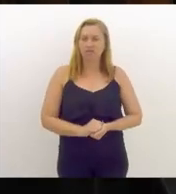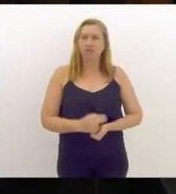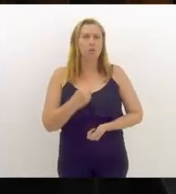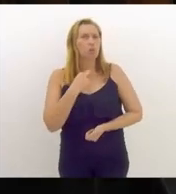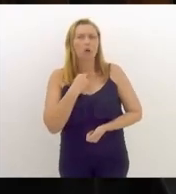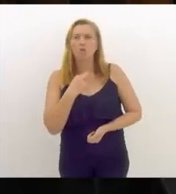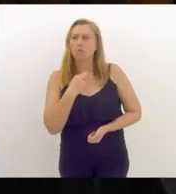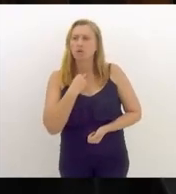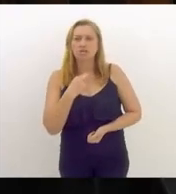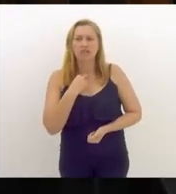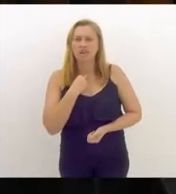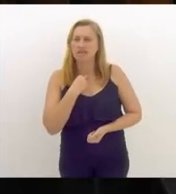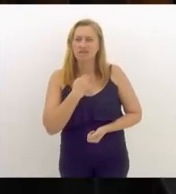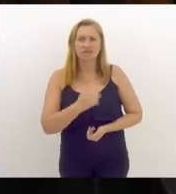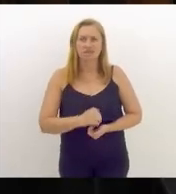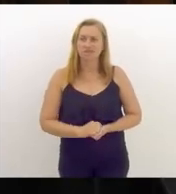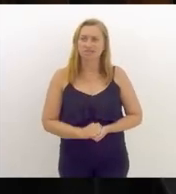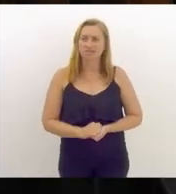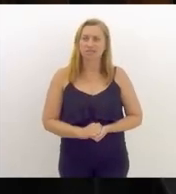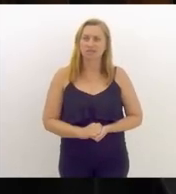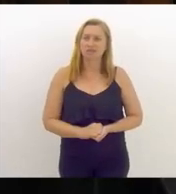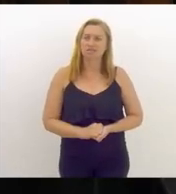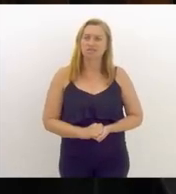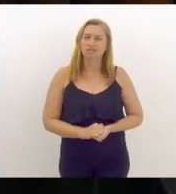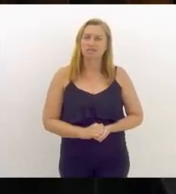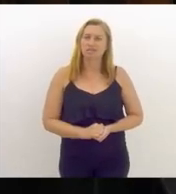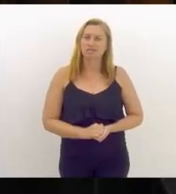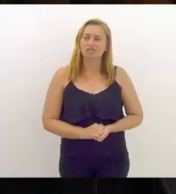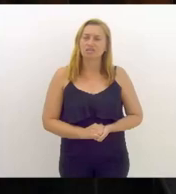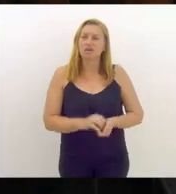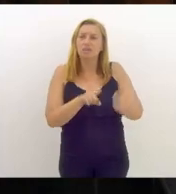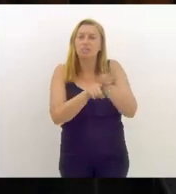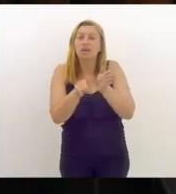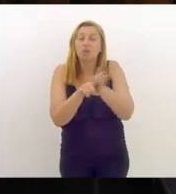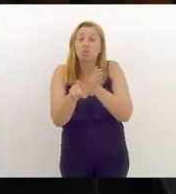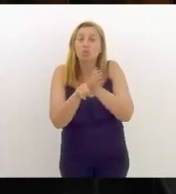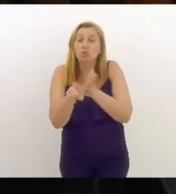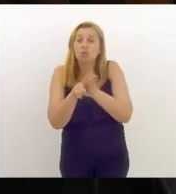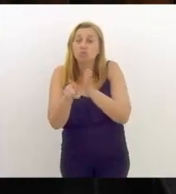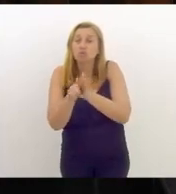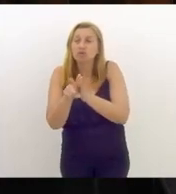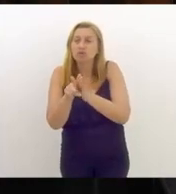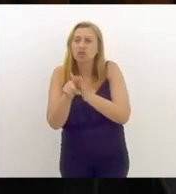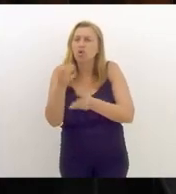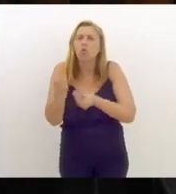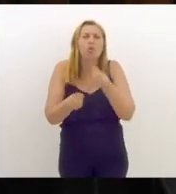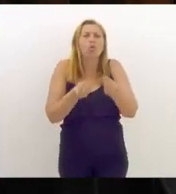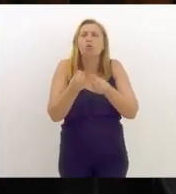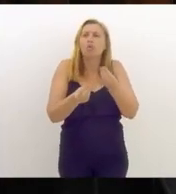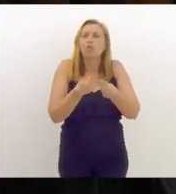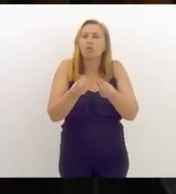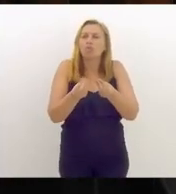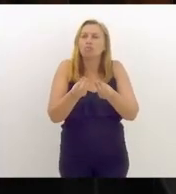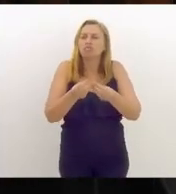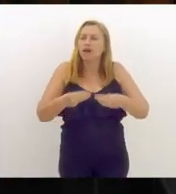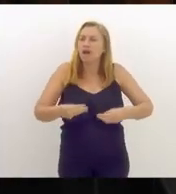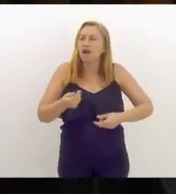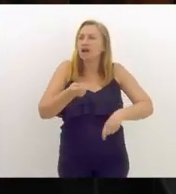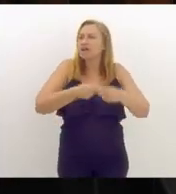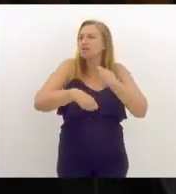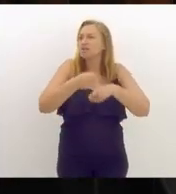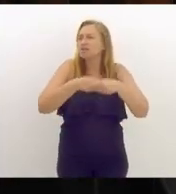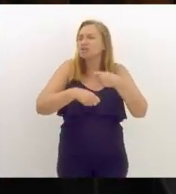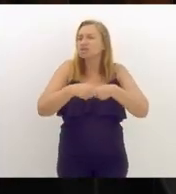pudessem formular E fazer perguntas como seria a ministração da